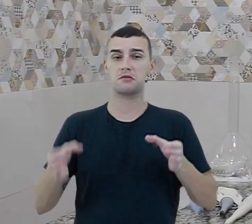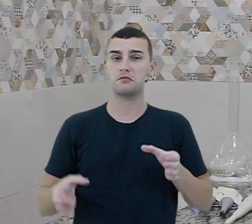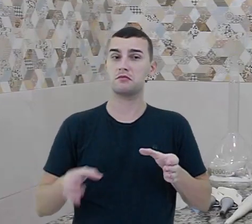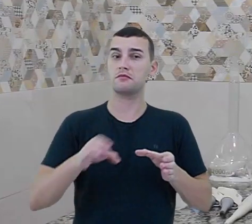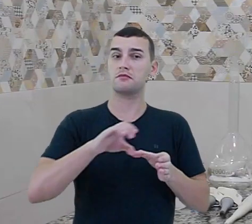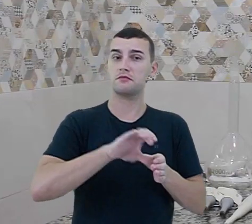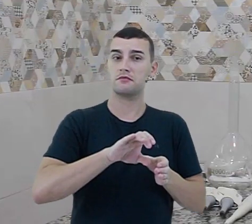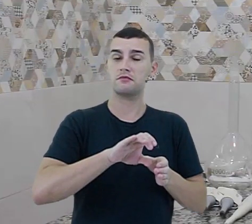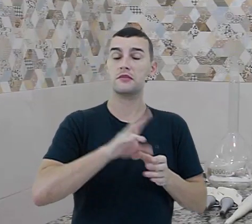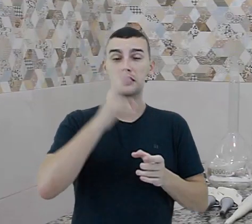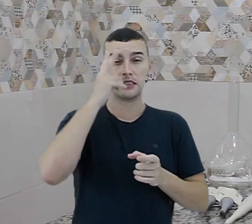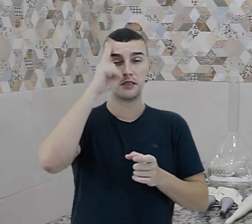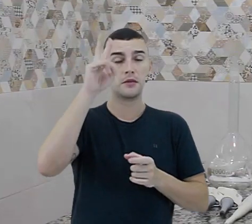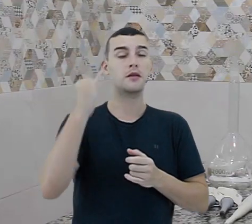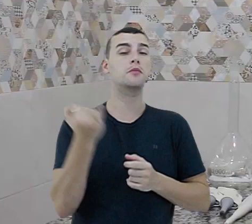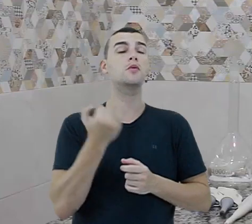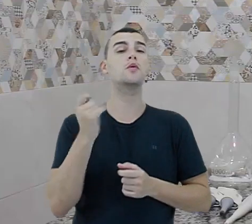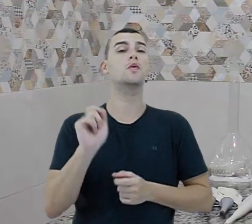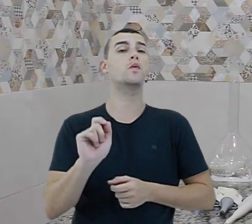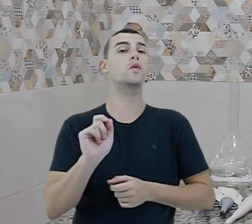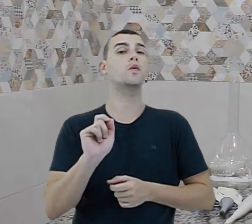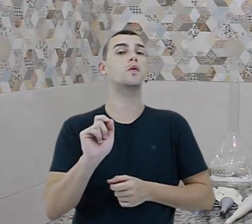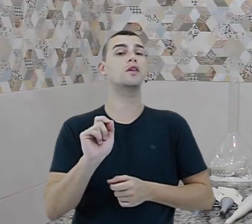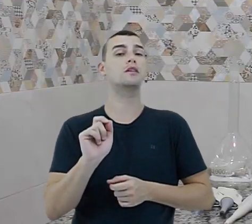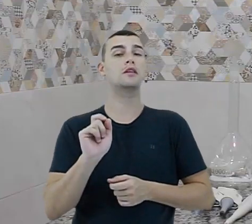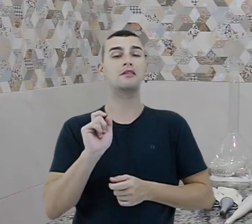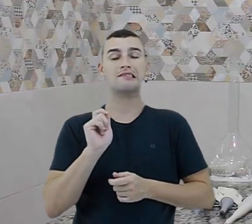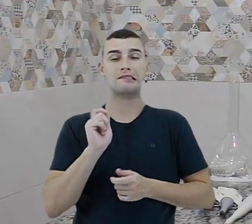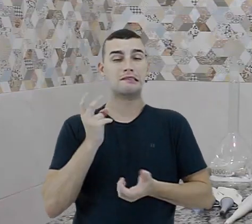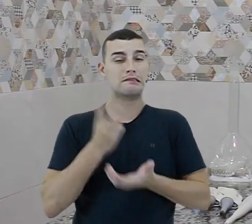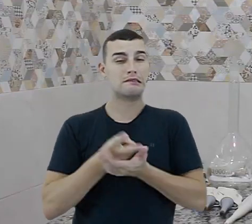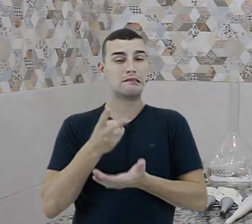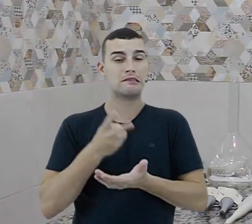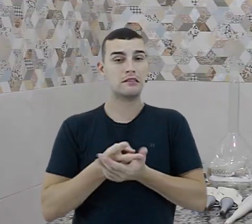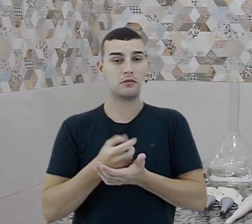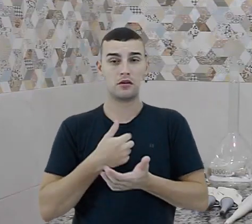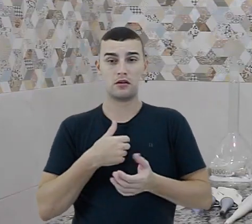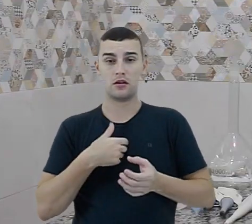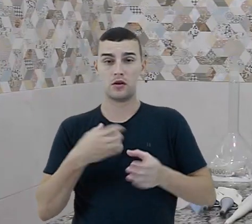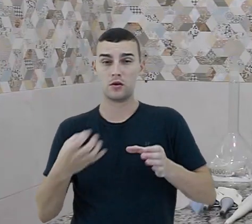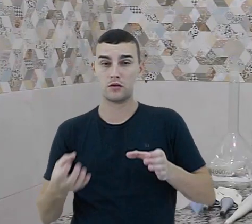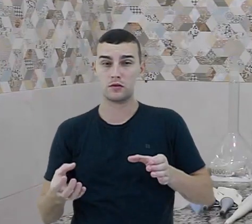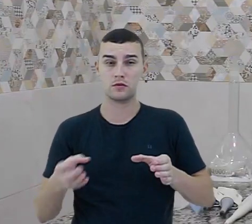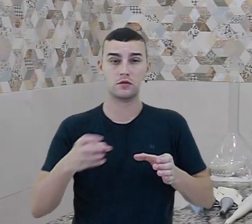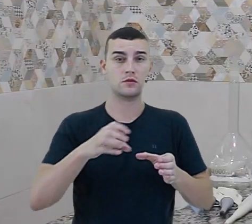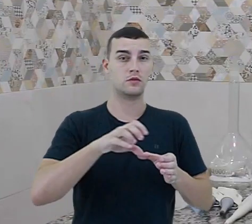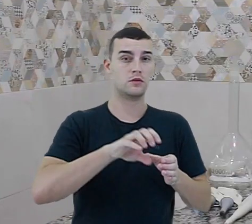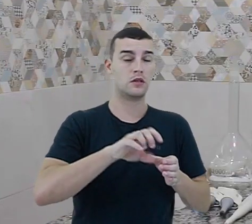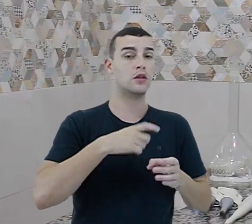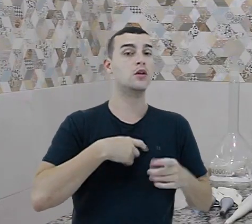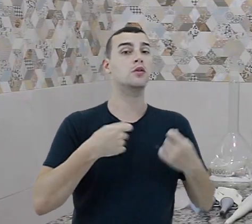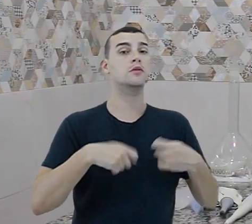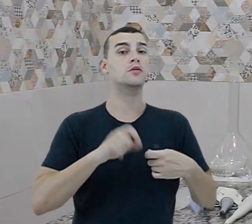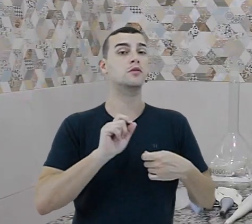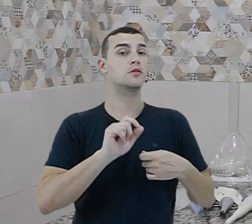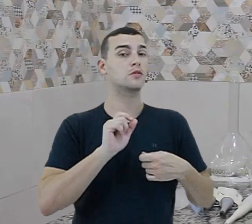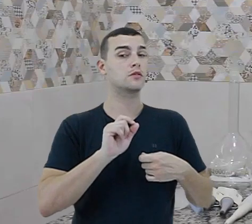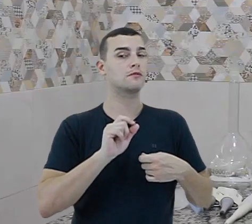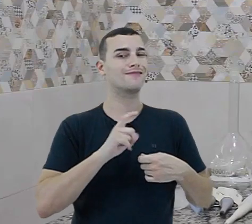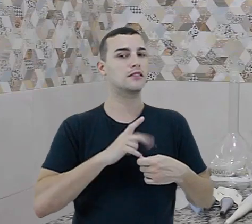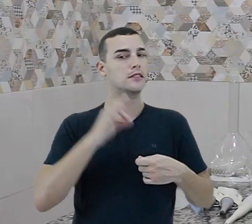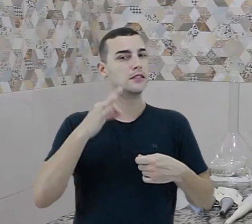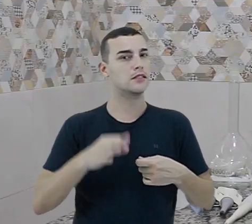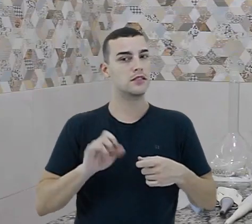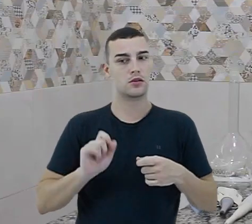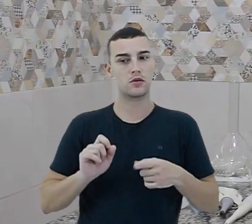eu venho, coloco, lembrando que sempre quando eu estou transferindo um líquido para um outro recipiente eu tenho que saber,